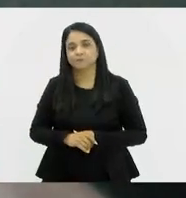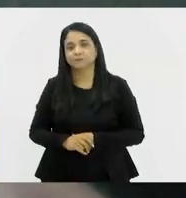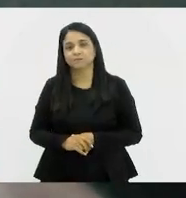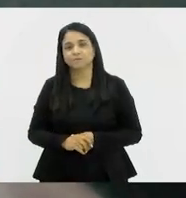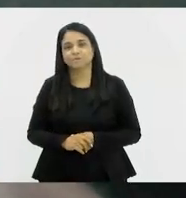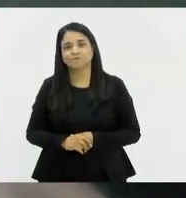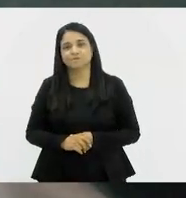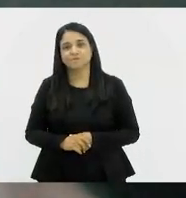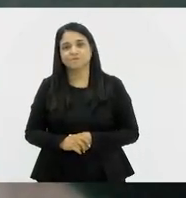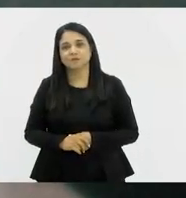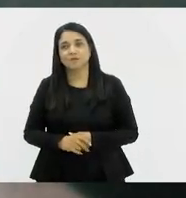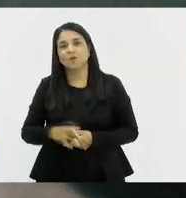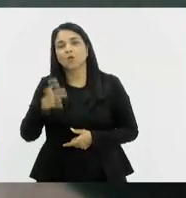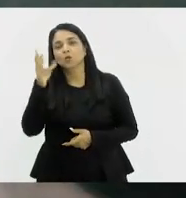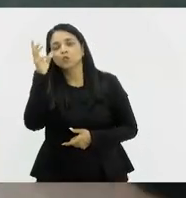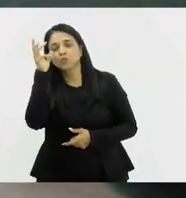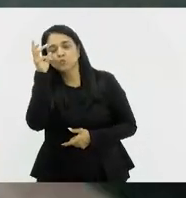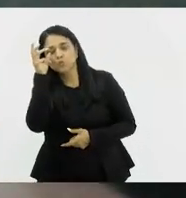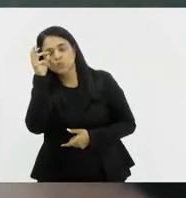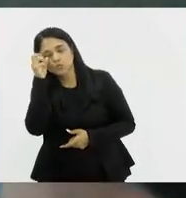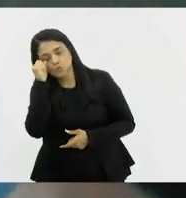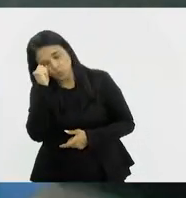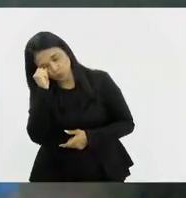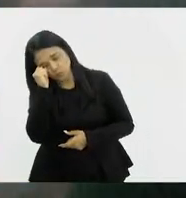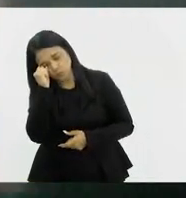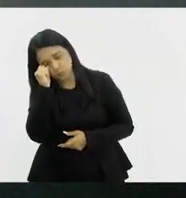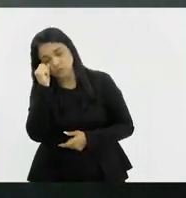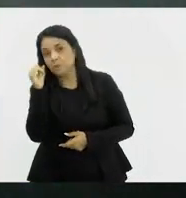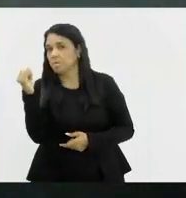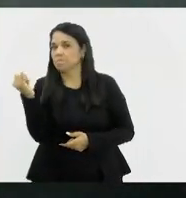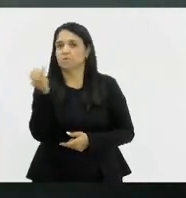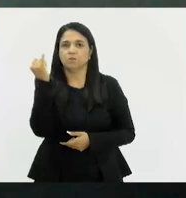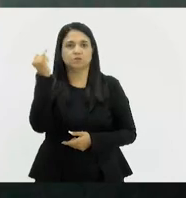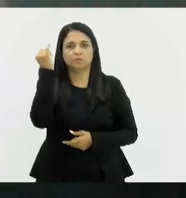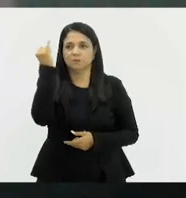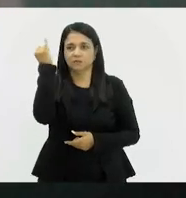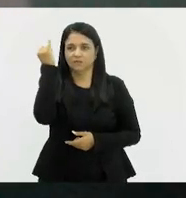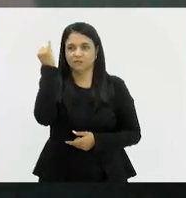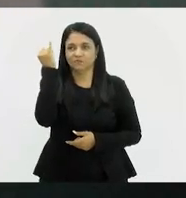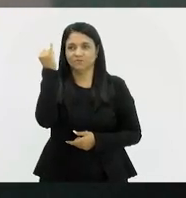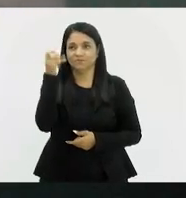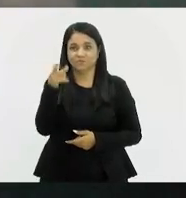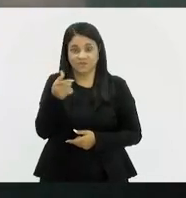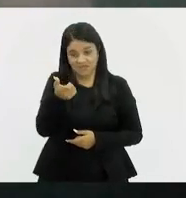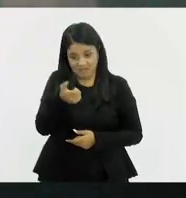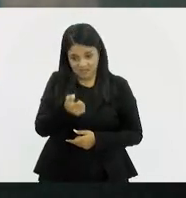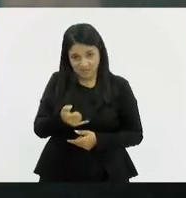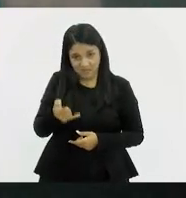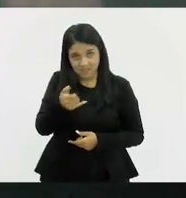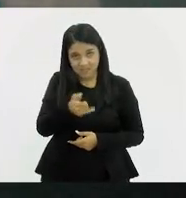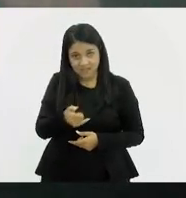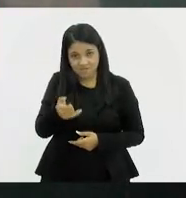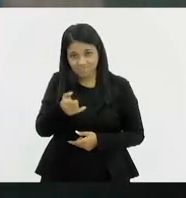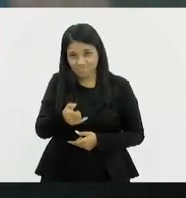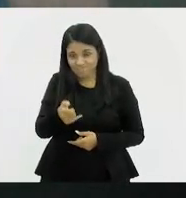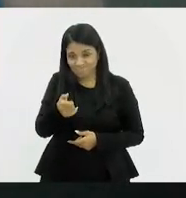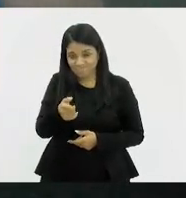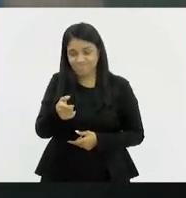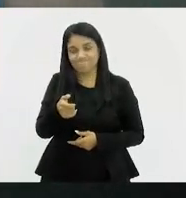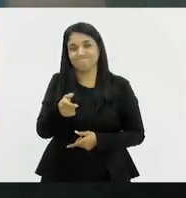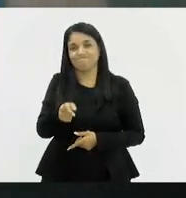O sono é muito importante. Hoje, isso aqui é uma das